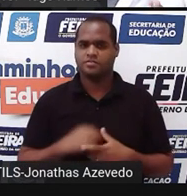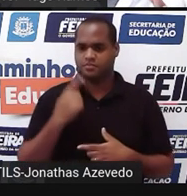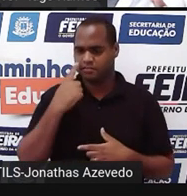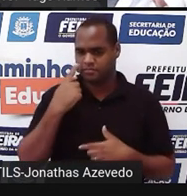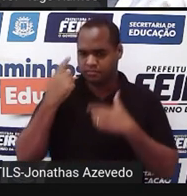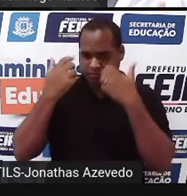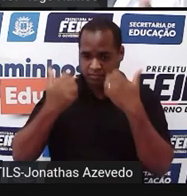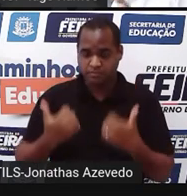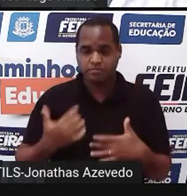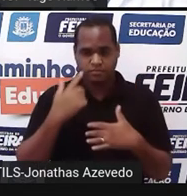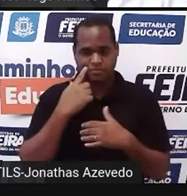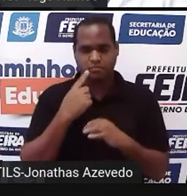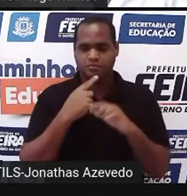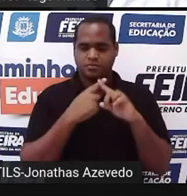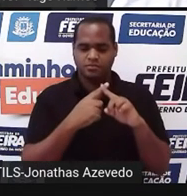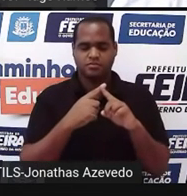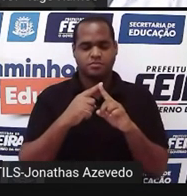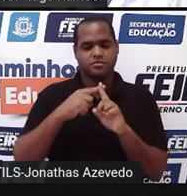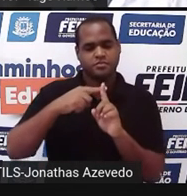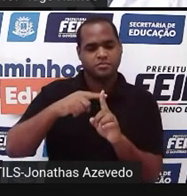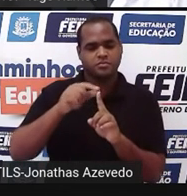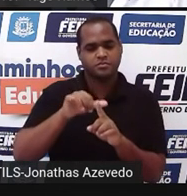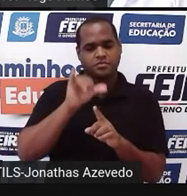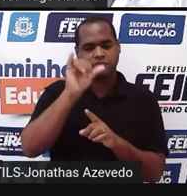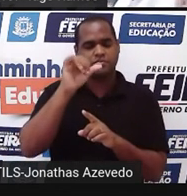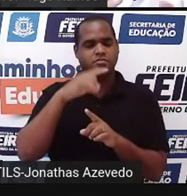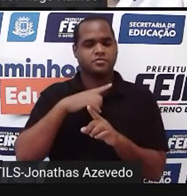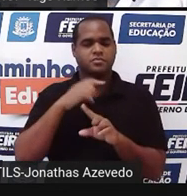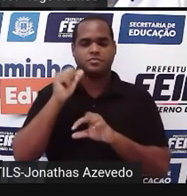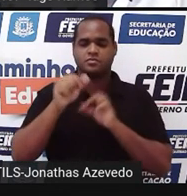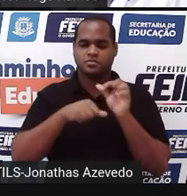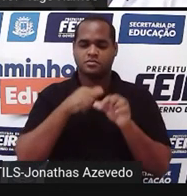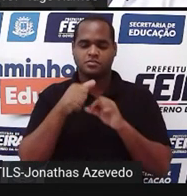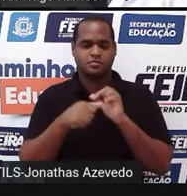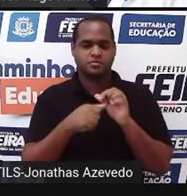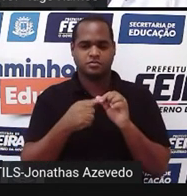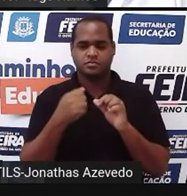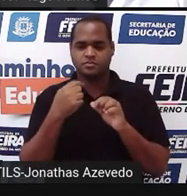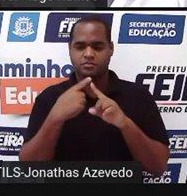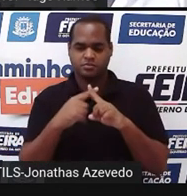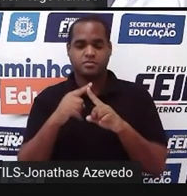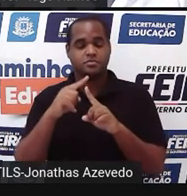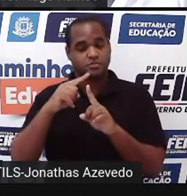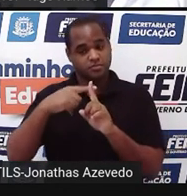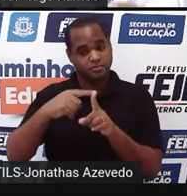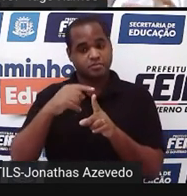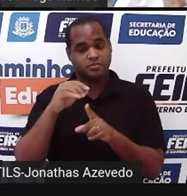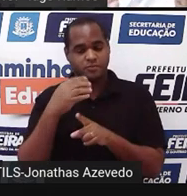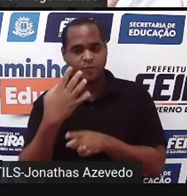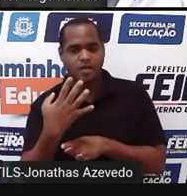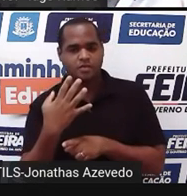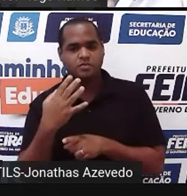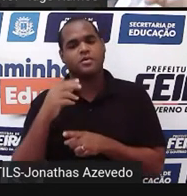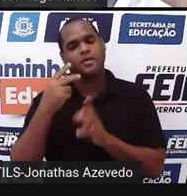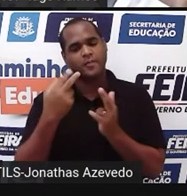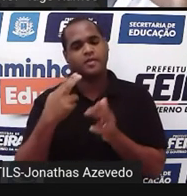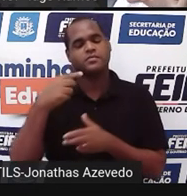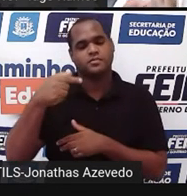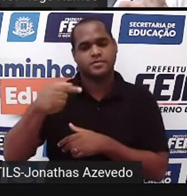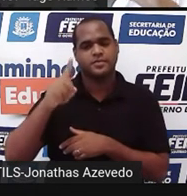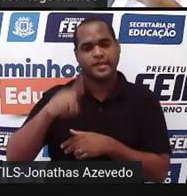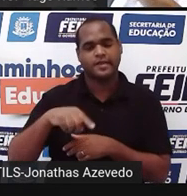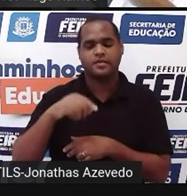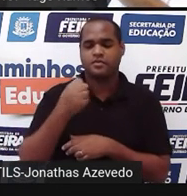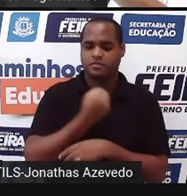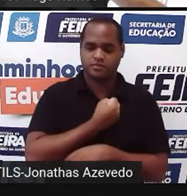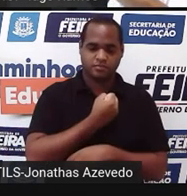aonde tem x + y eu tiro y e bota o quatro fica x + 4 = 7 horas X é um número que